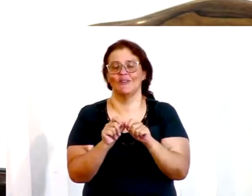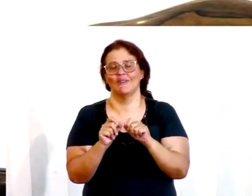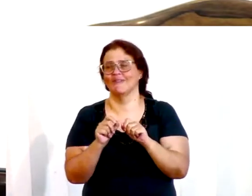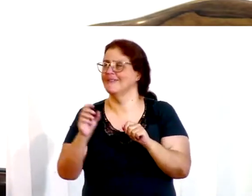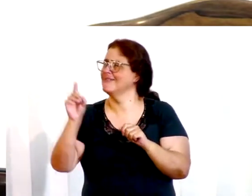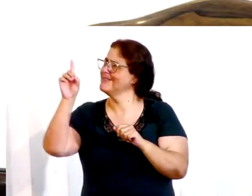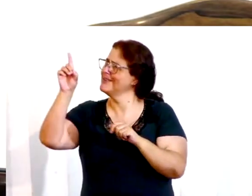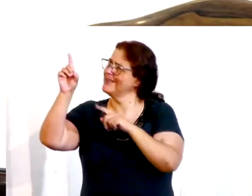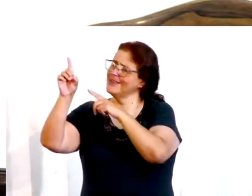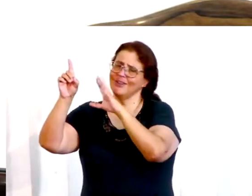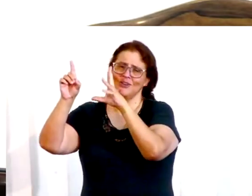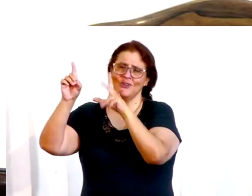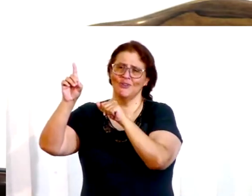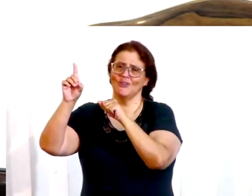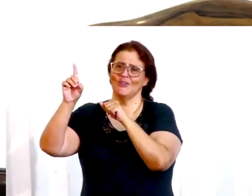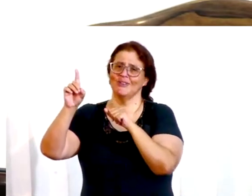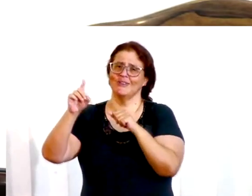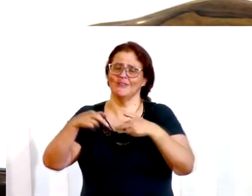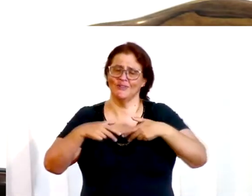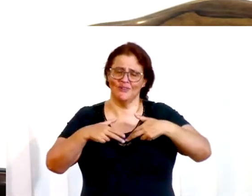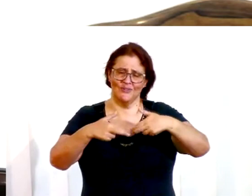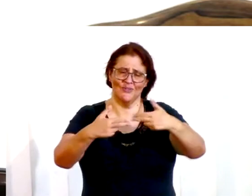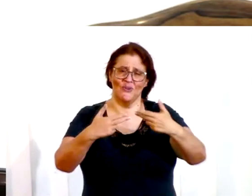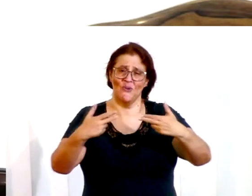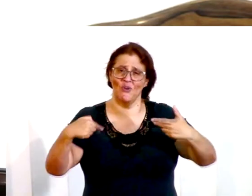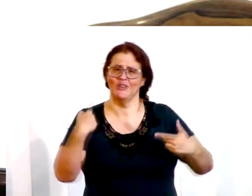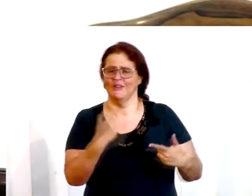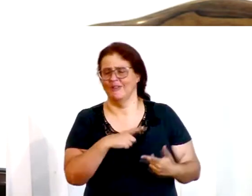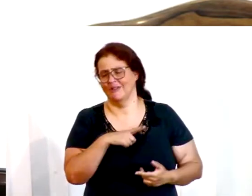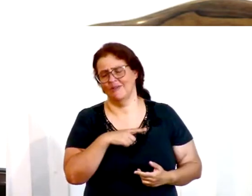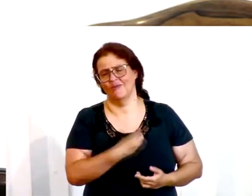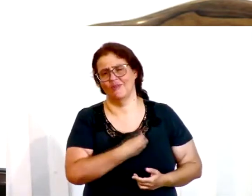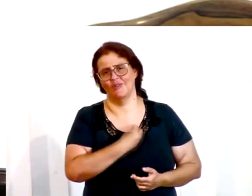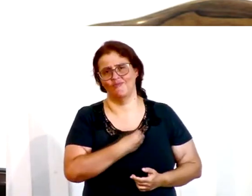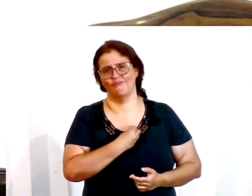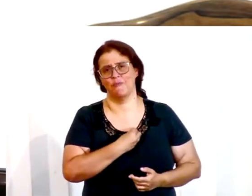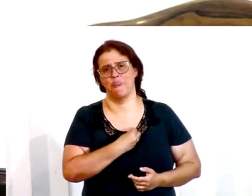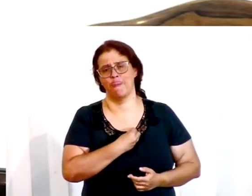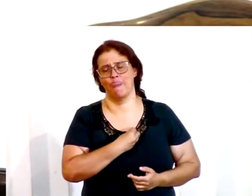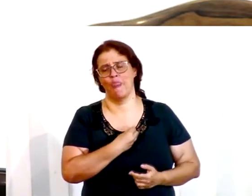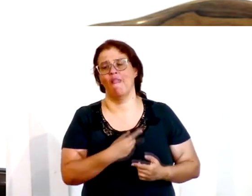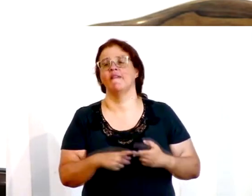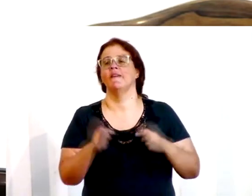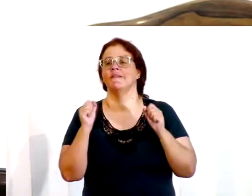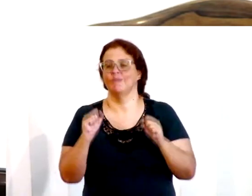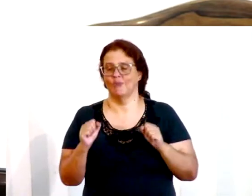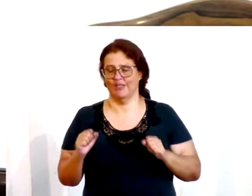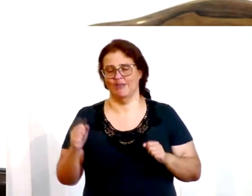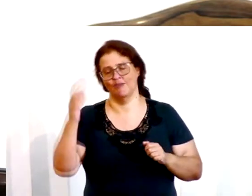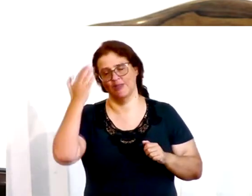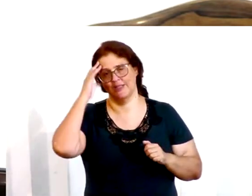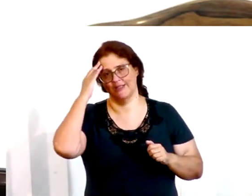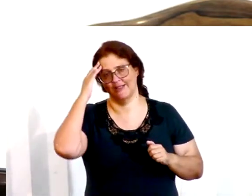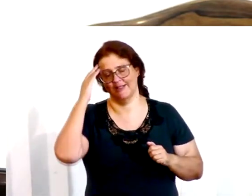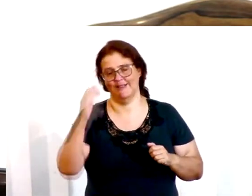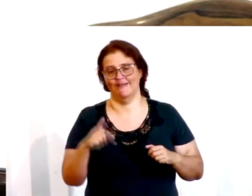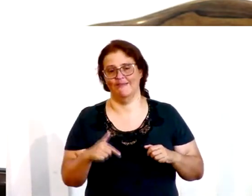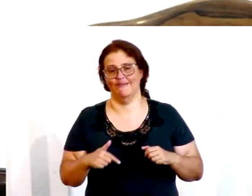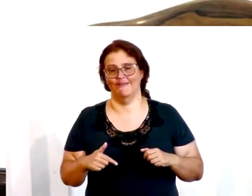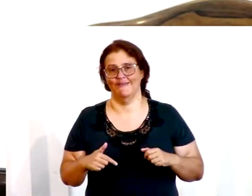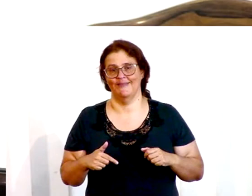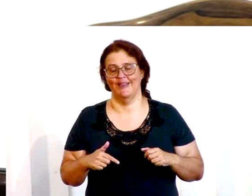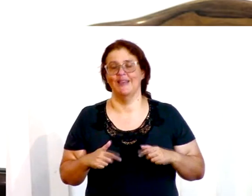isso, cada situação que enfrentamos na vida, nós podemos saber lidar com elas, porque nós estamos nas